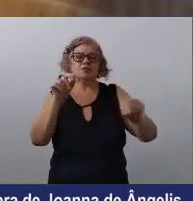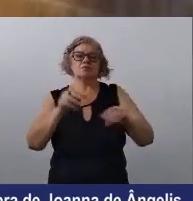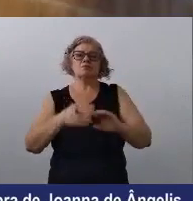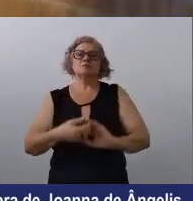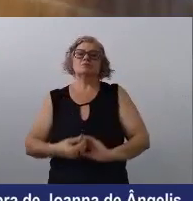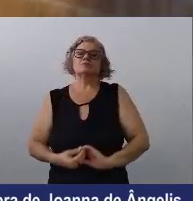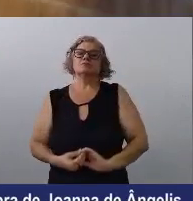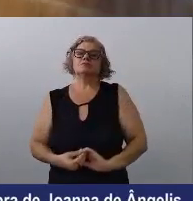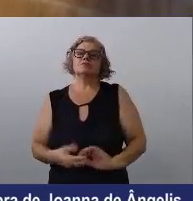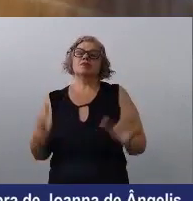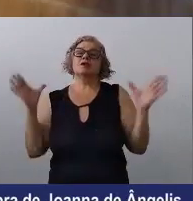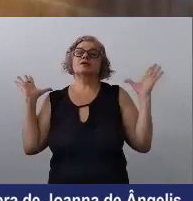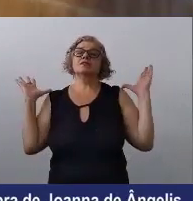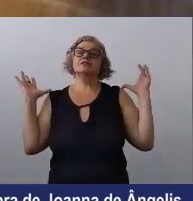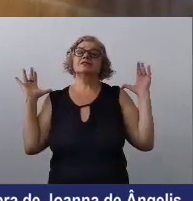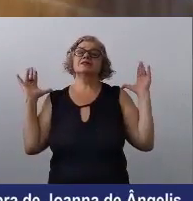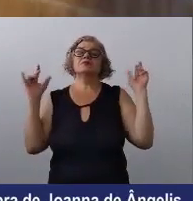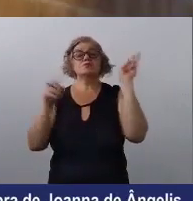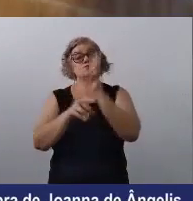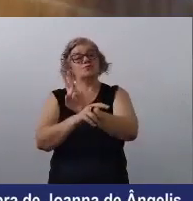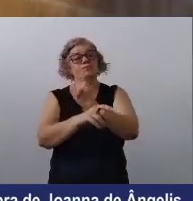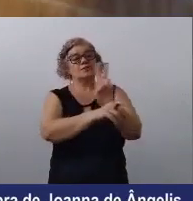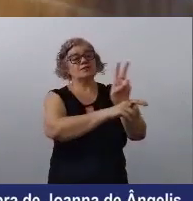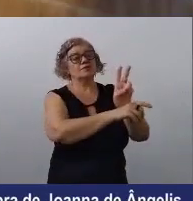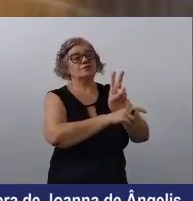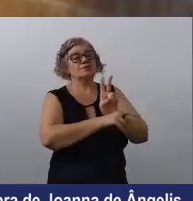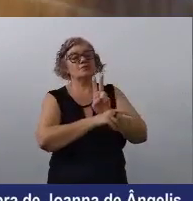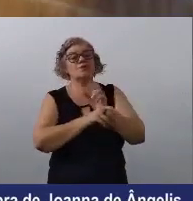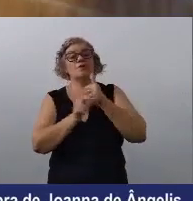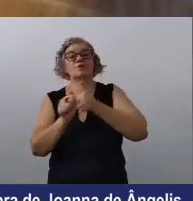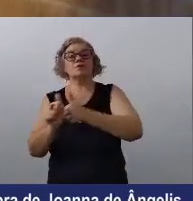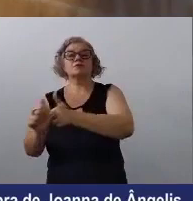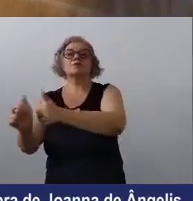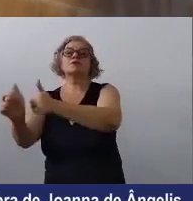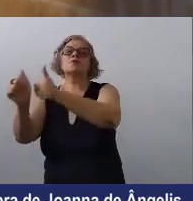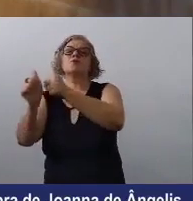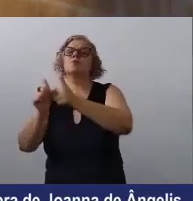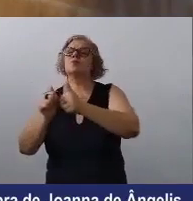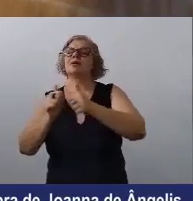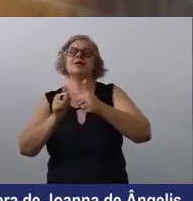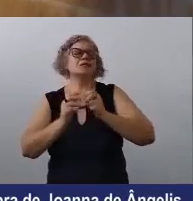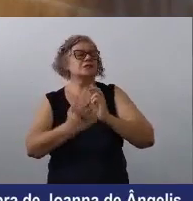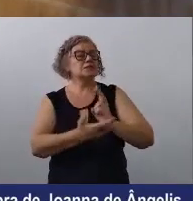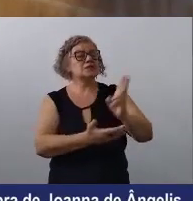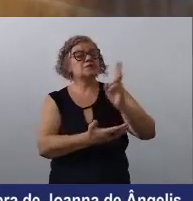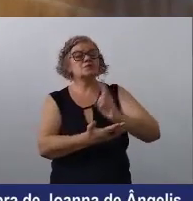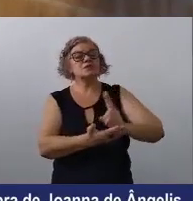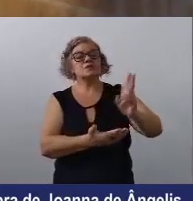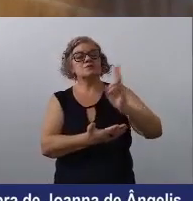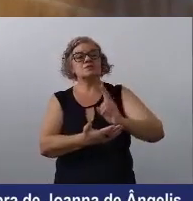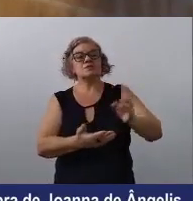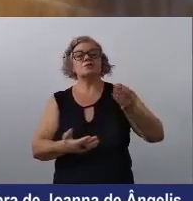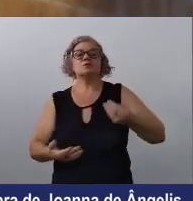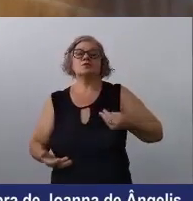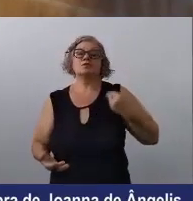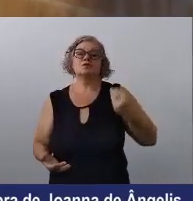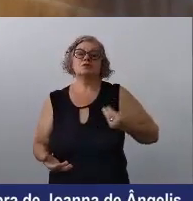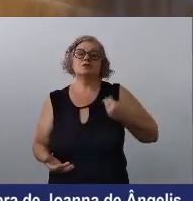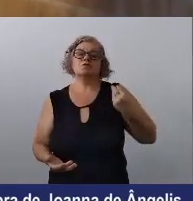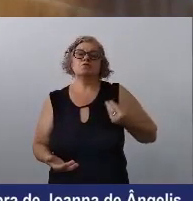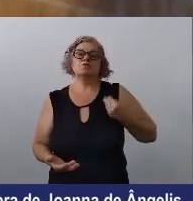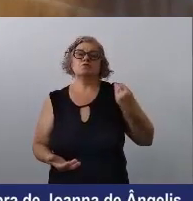individual, esse anjo protetor que nos acompanha em todos os momentos da nossa